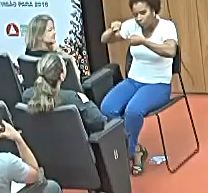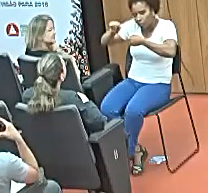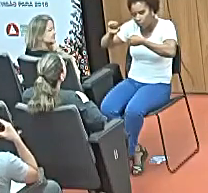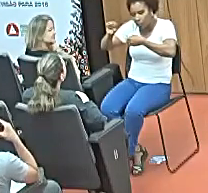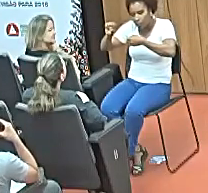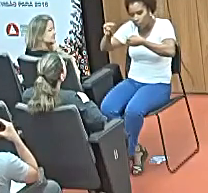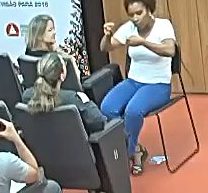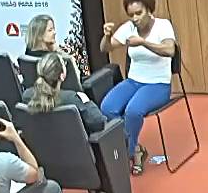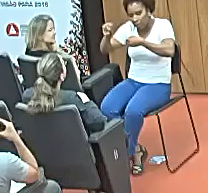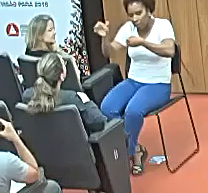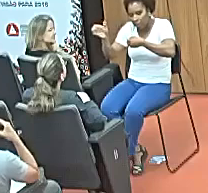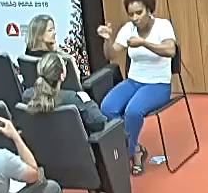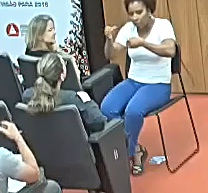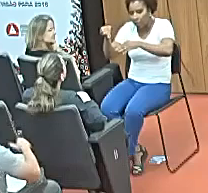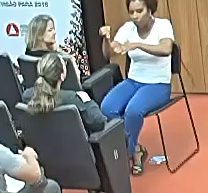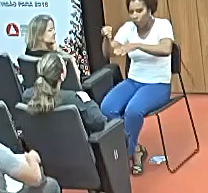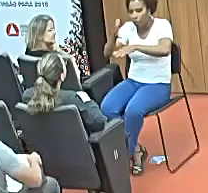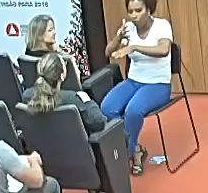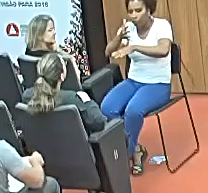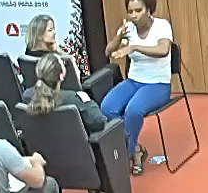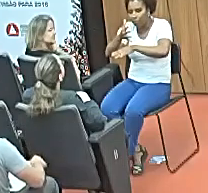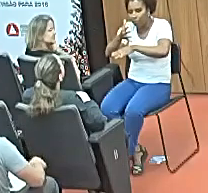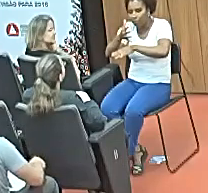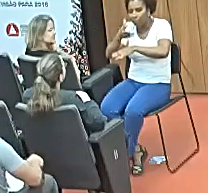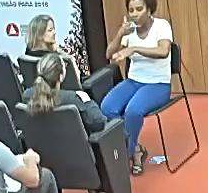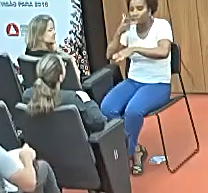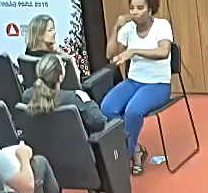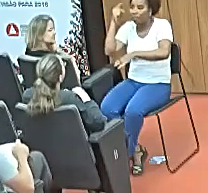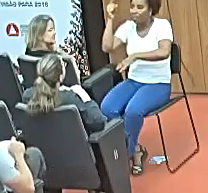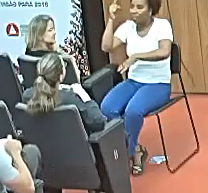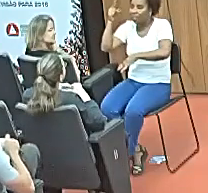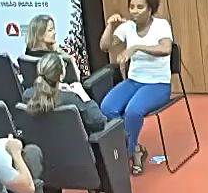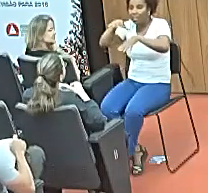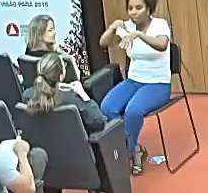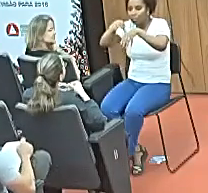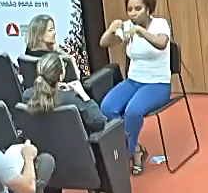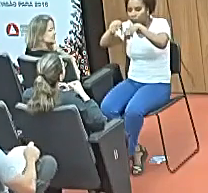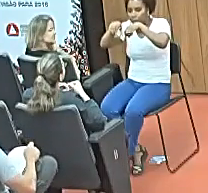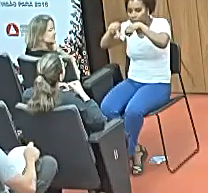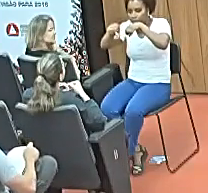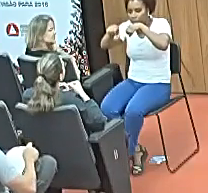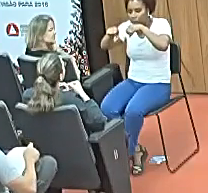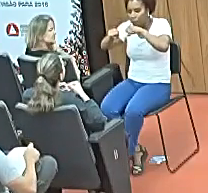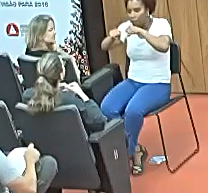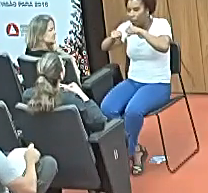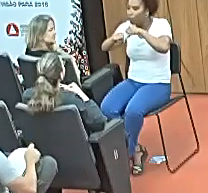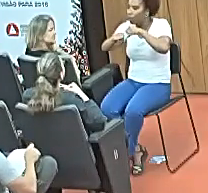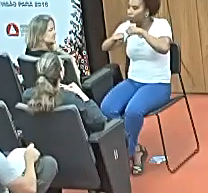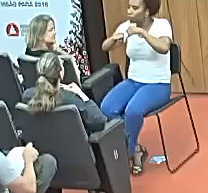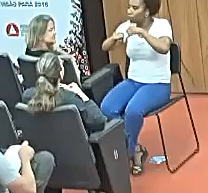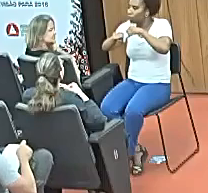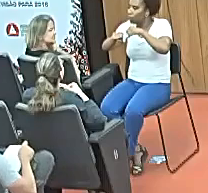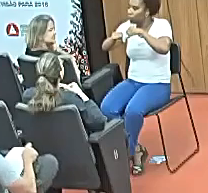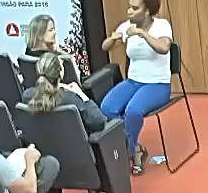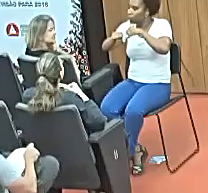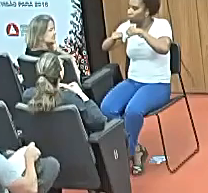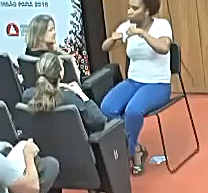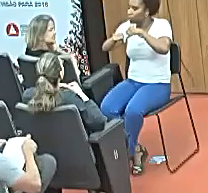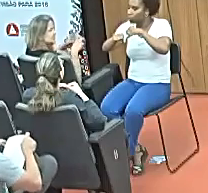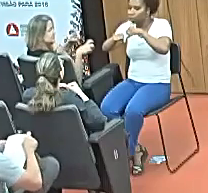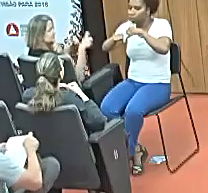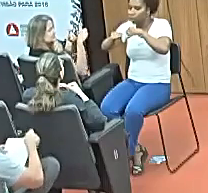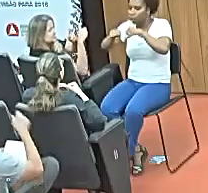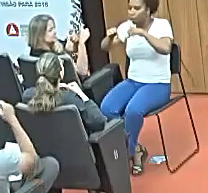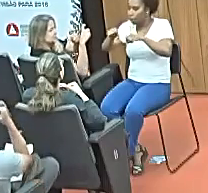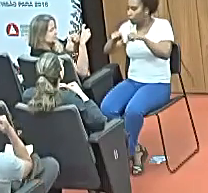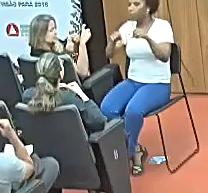profissionais é sou bacharel em direito pela puc pontifícia universidade católica de minas gerais e